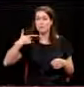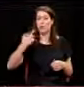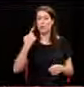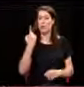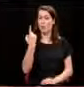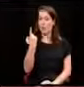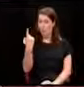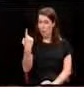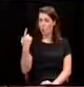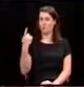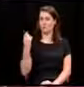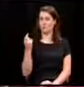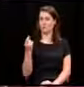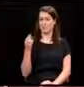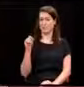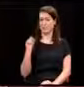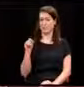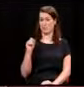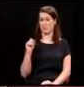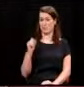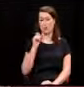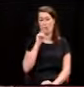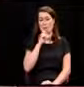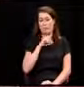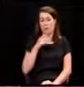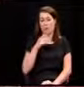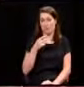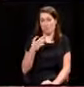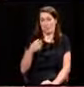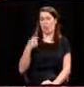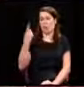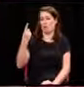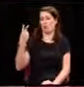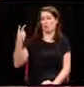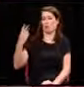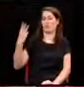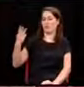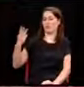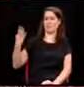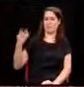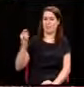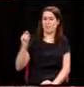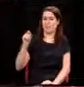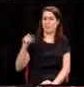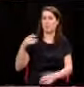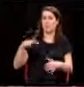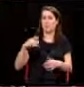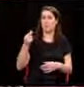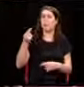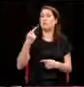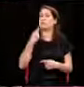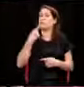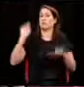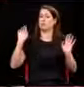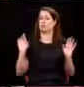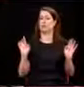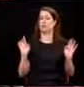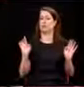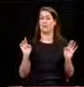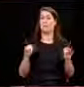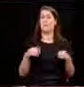pode estar muito tempo ao telefone e não vai ser um custo importante. Mesmo assim, por outro lado, temos a tal outra segunda via, via o portal